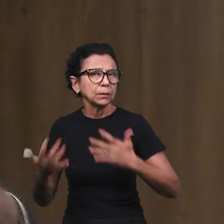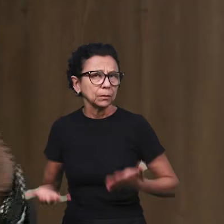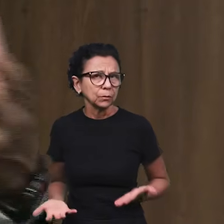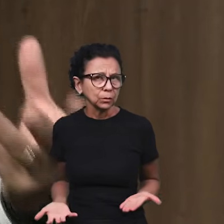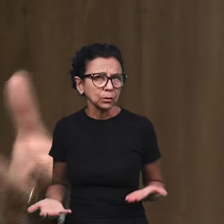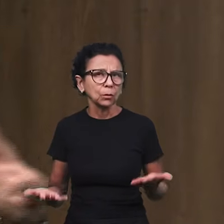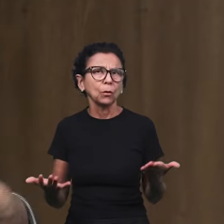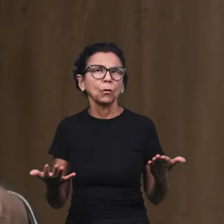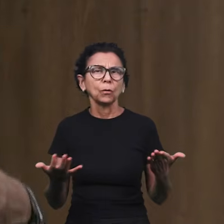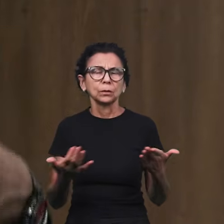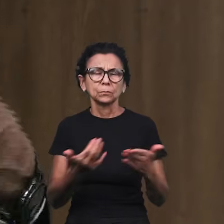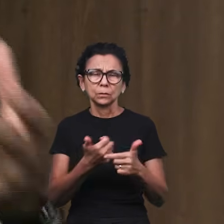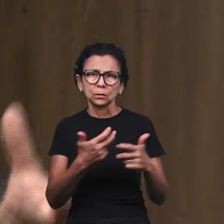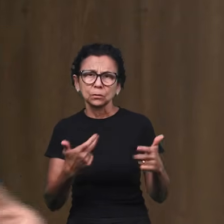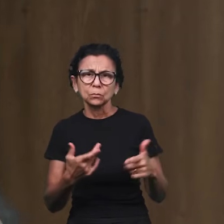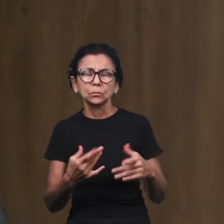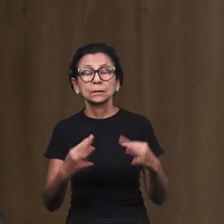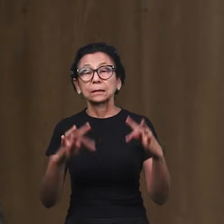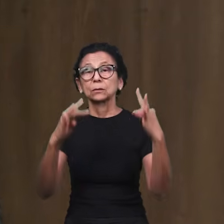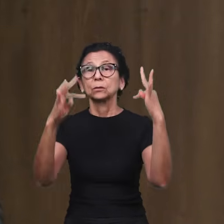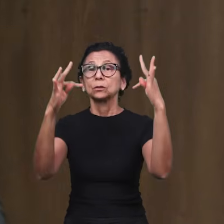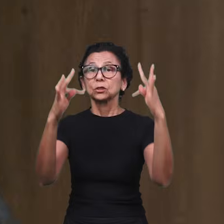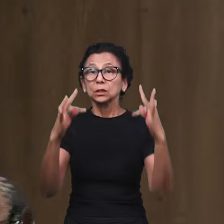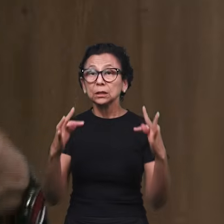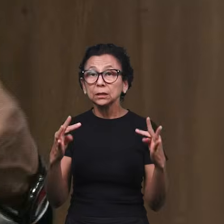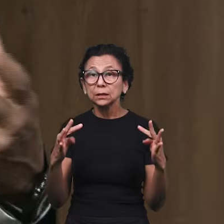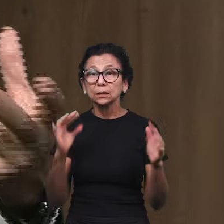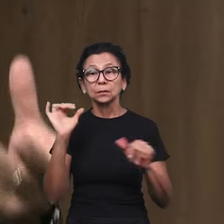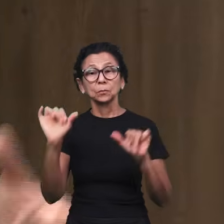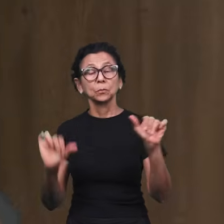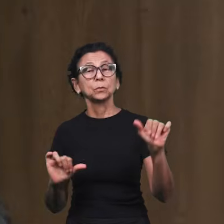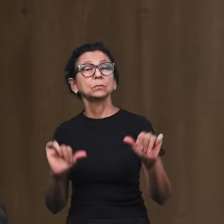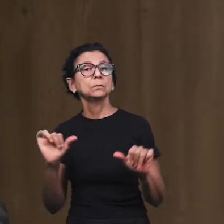as transformações, as tecnologias,